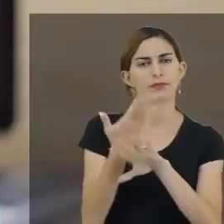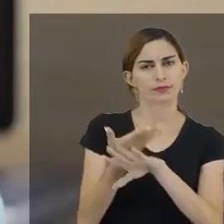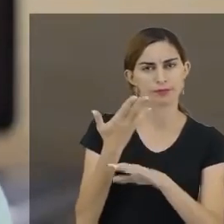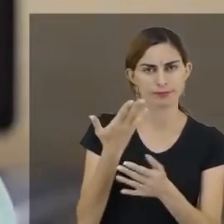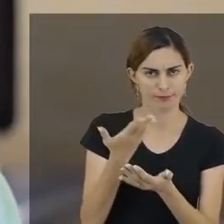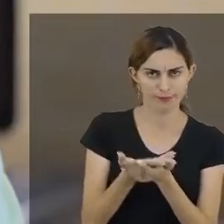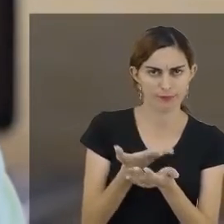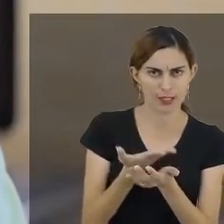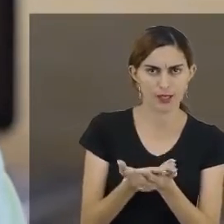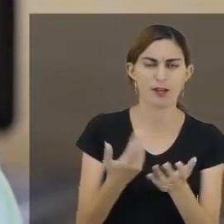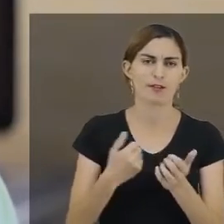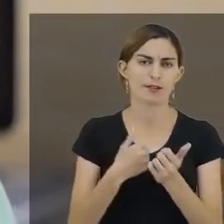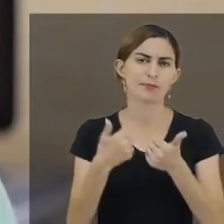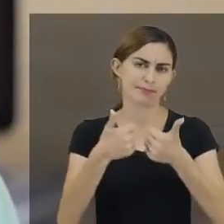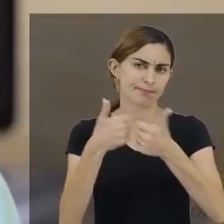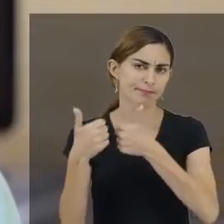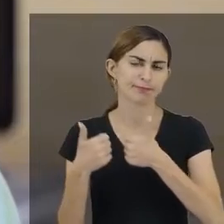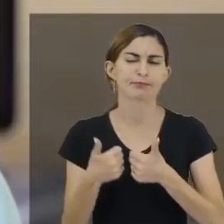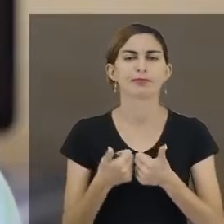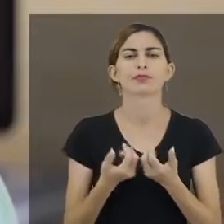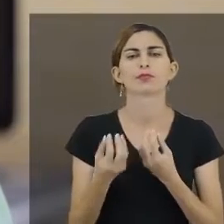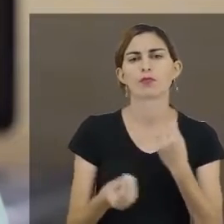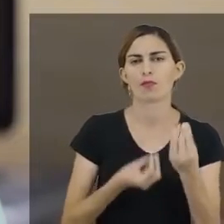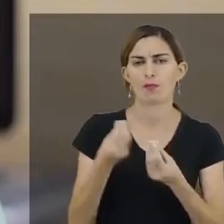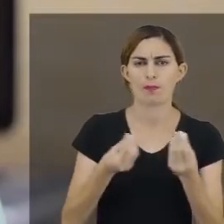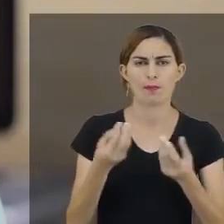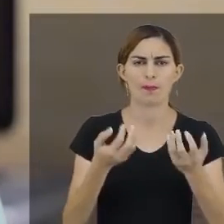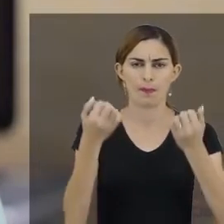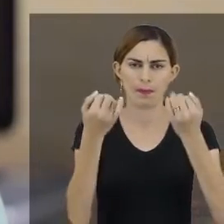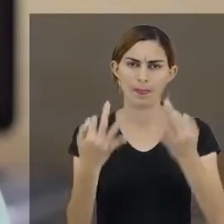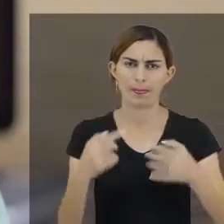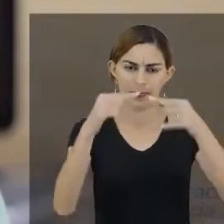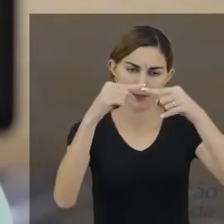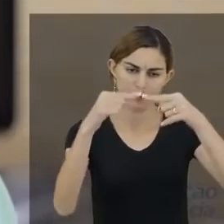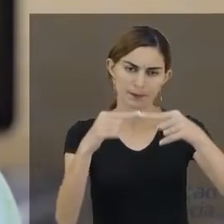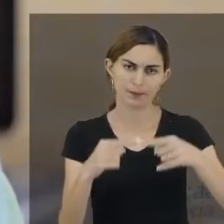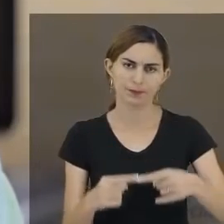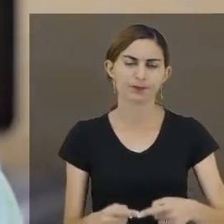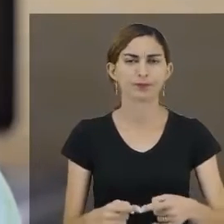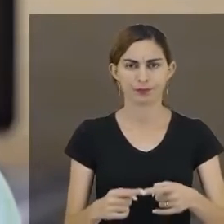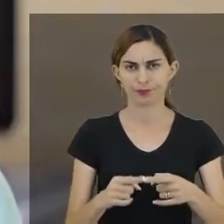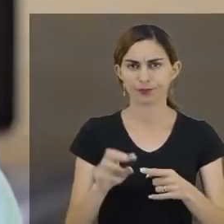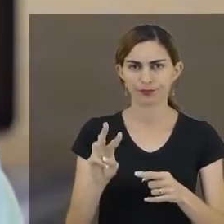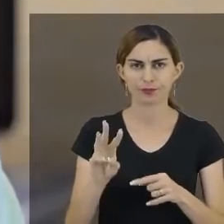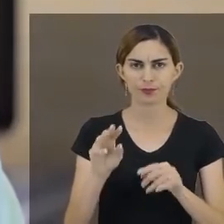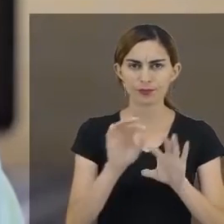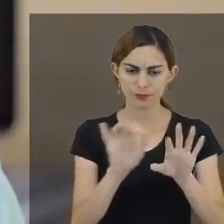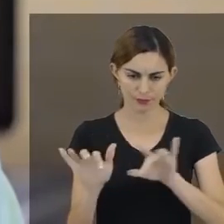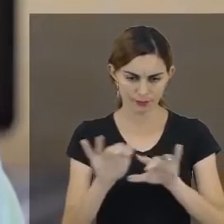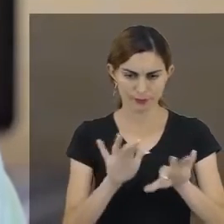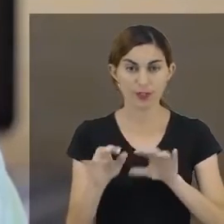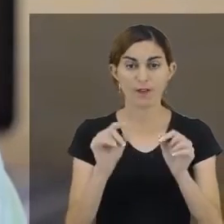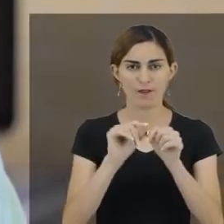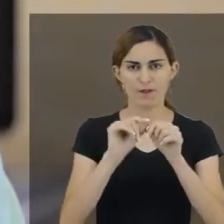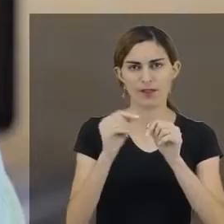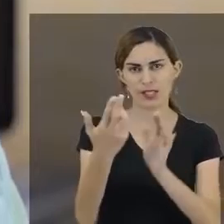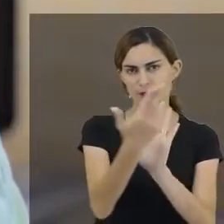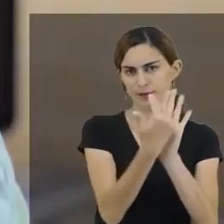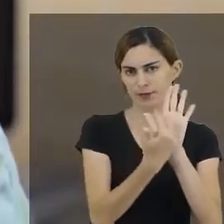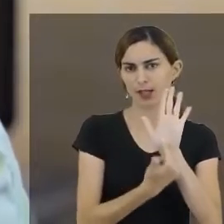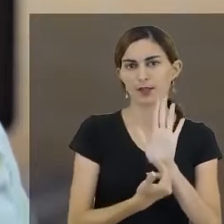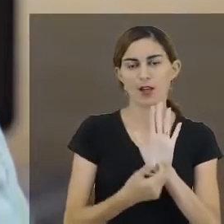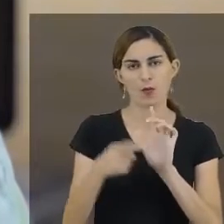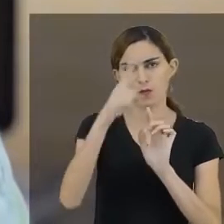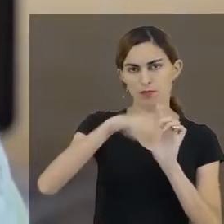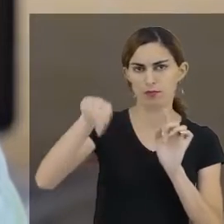essa aula ela vai ser bem prática. A gente vai ter a aplicação aqui em Inkscape e vamos fazer uma